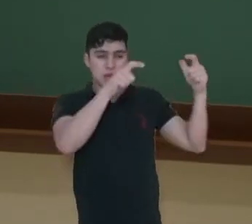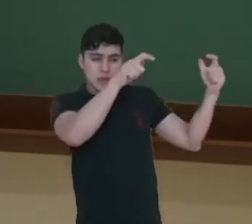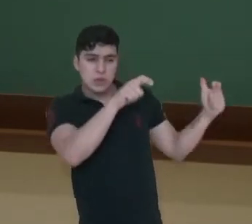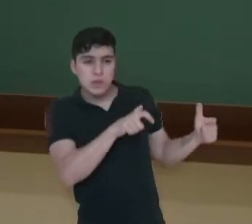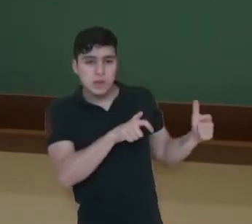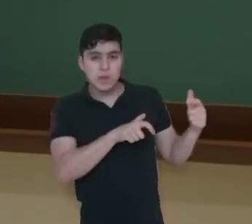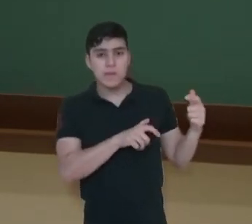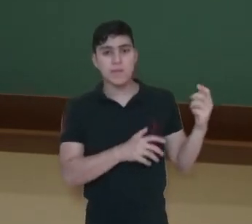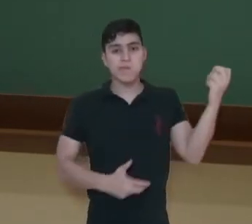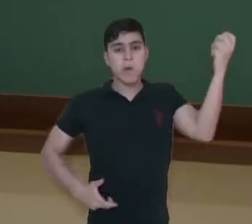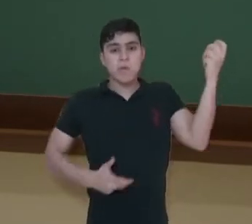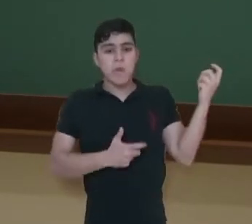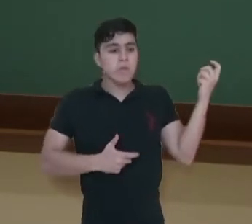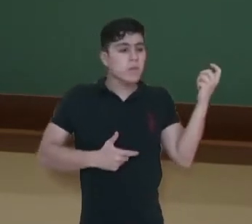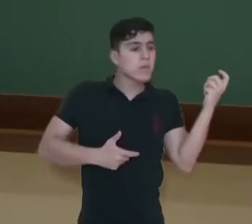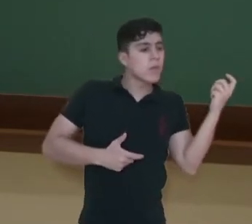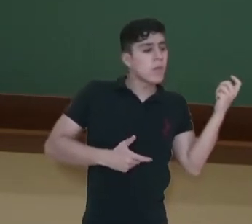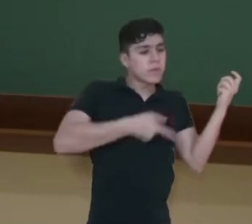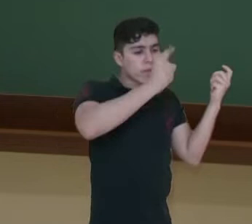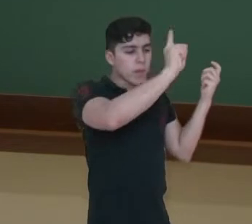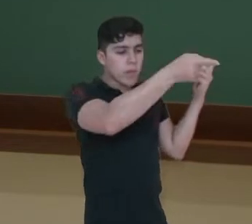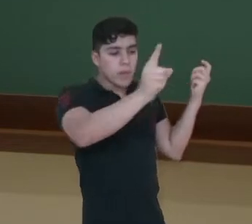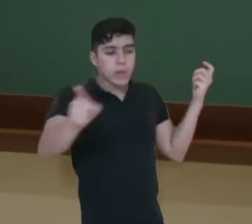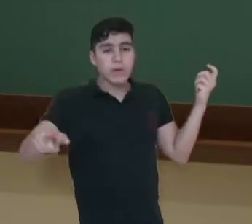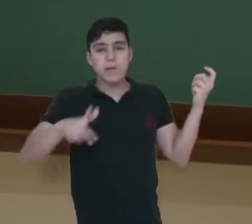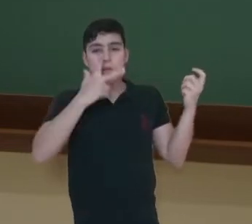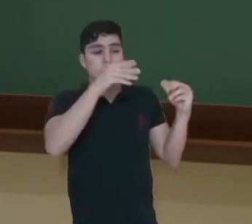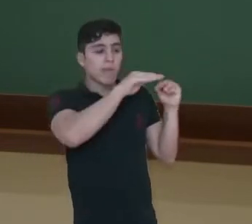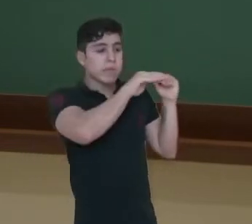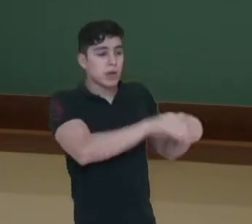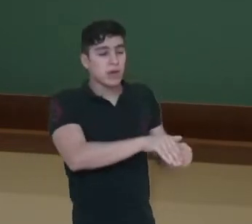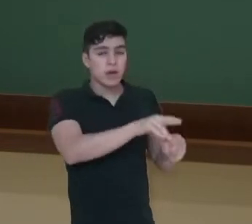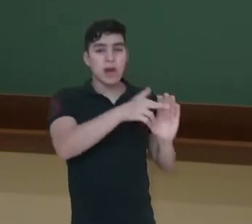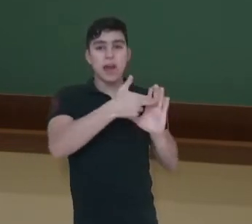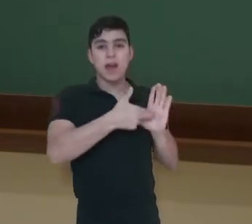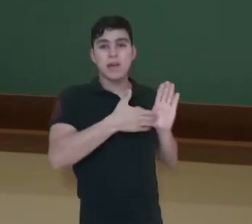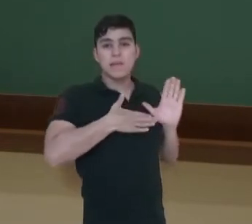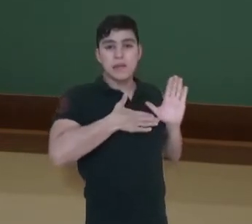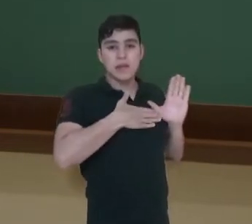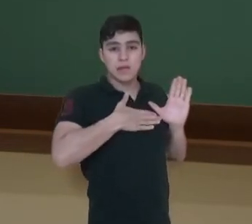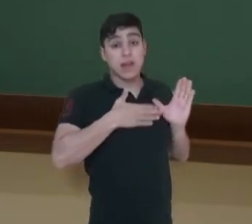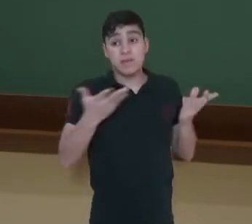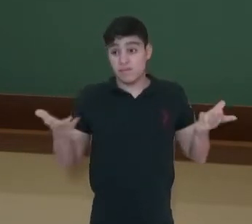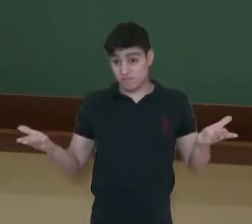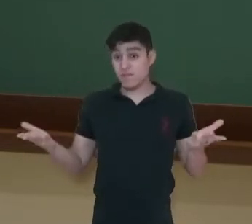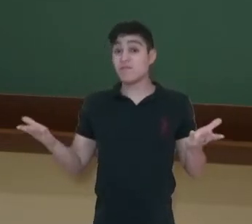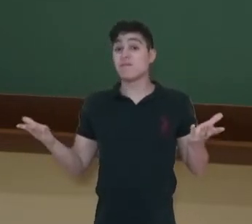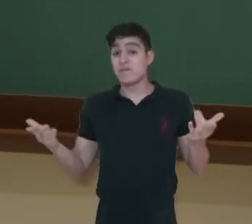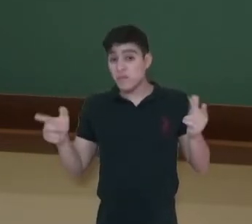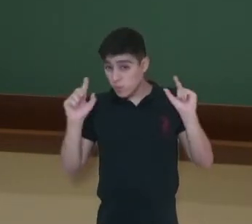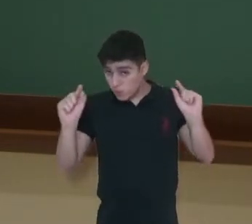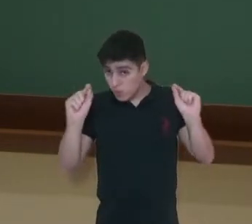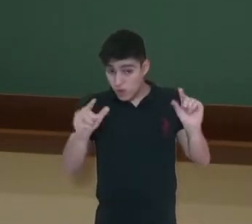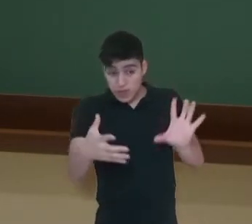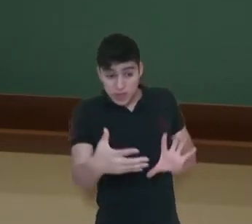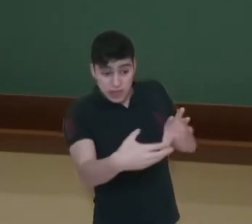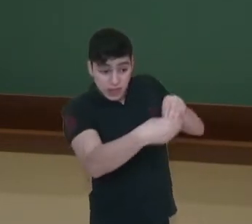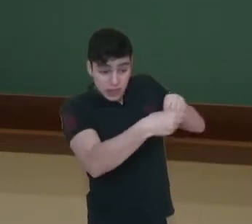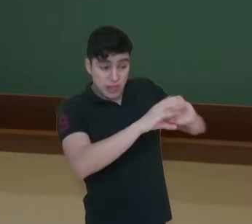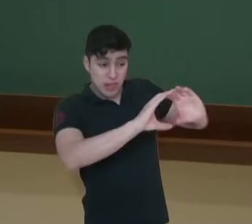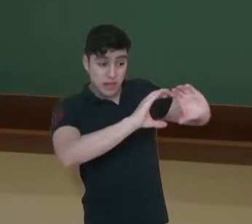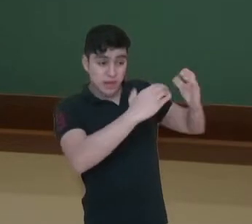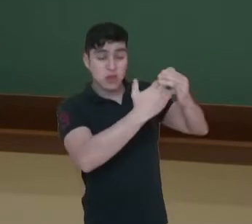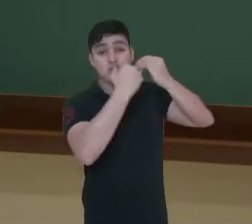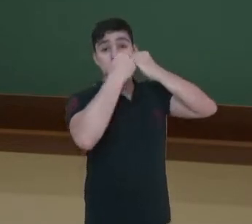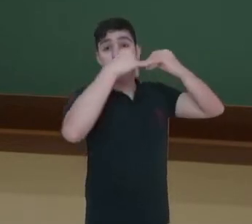forma, elas mandam na comunidade e obrigam o cidadão a viver nas regras dela. E existe muito dentro dessa comunidade um choque